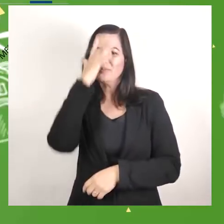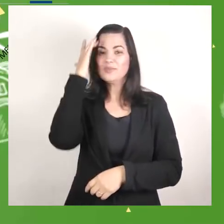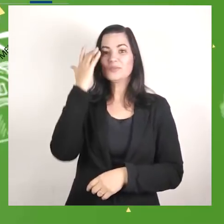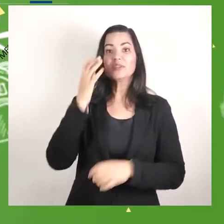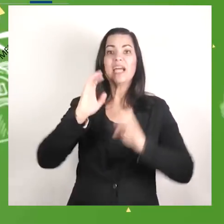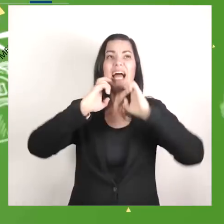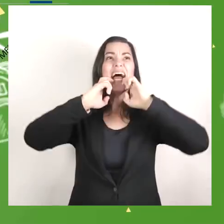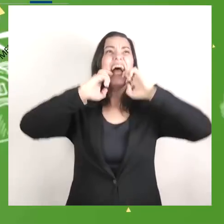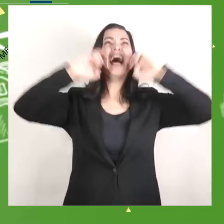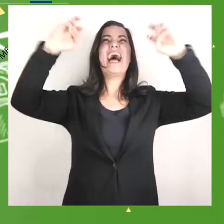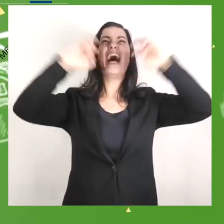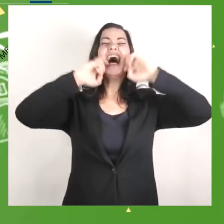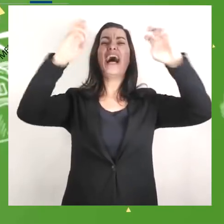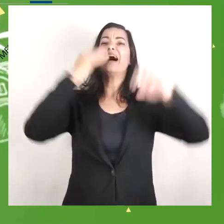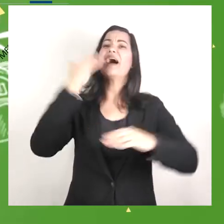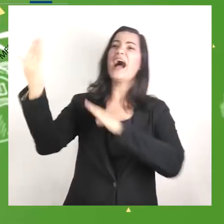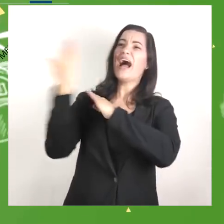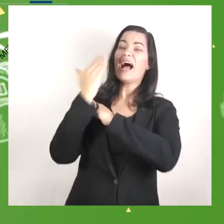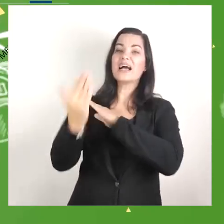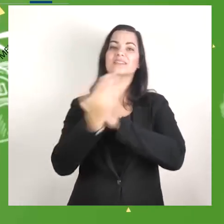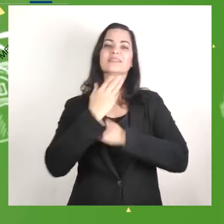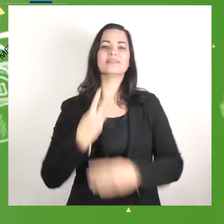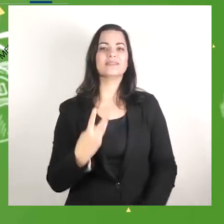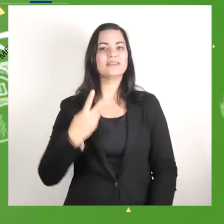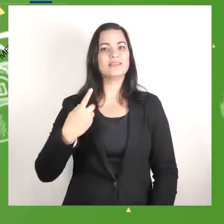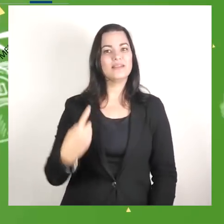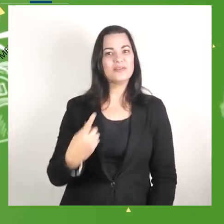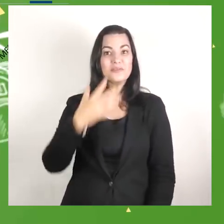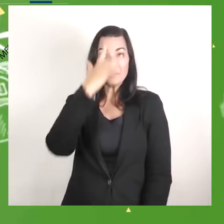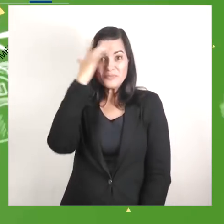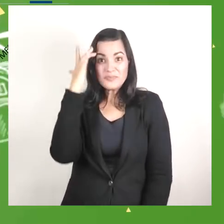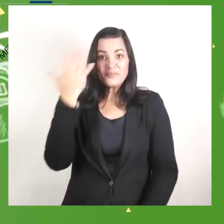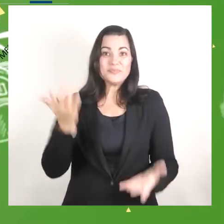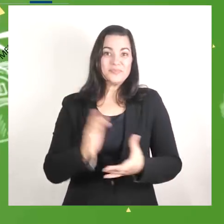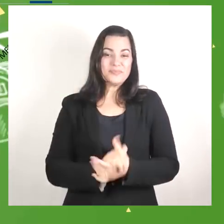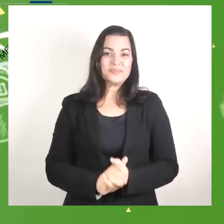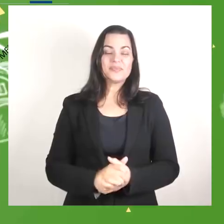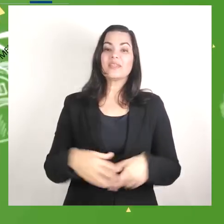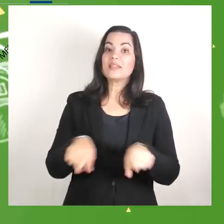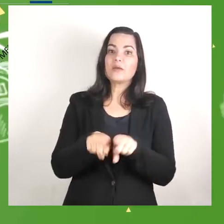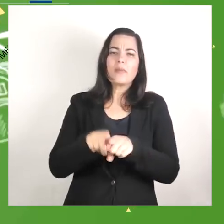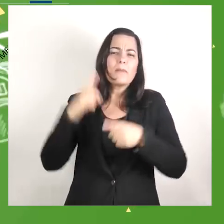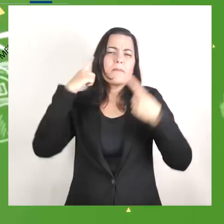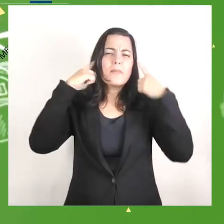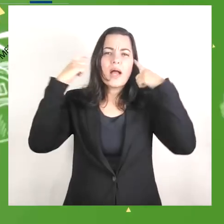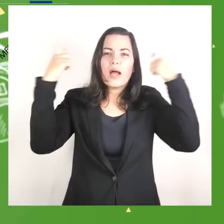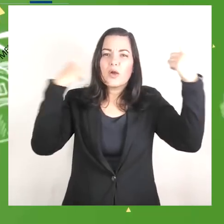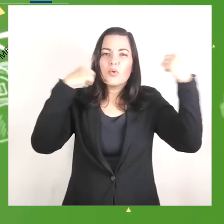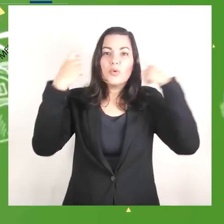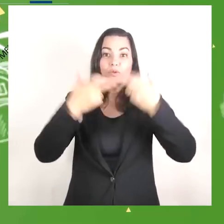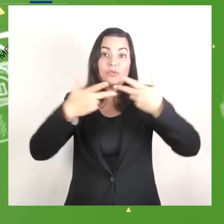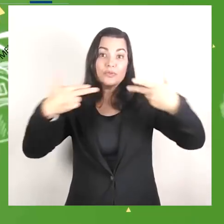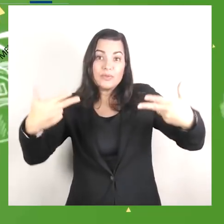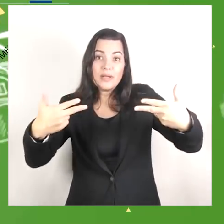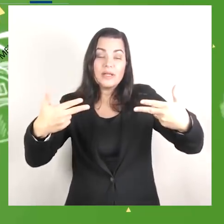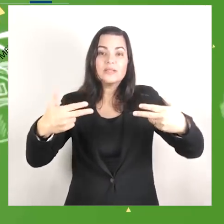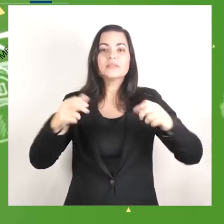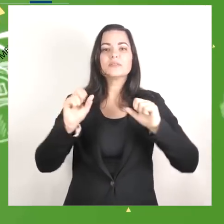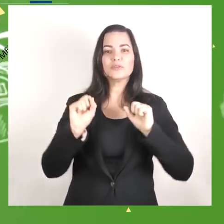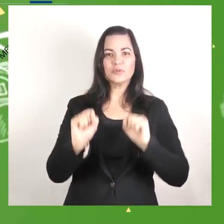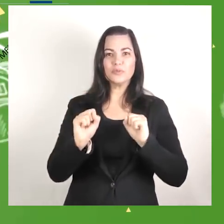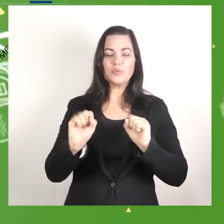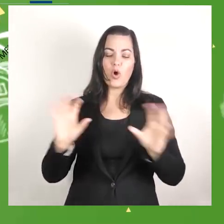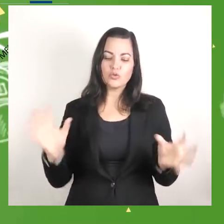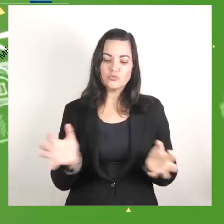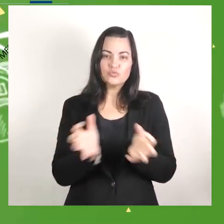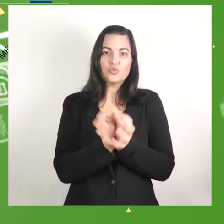muito alto pedindo socorro, 31 pessoas. E aí nós temos também barulhos diversos podendo ser